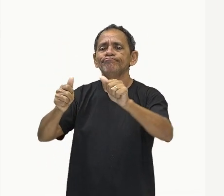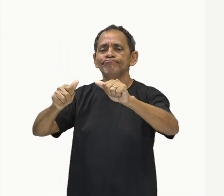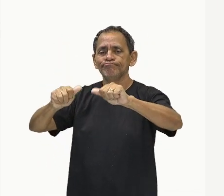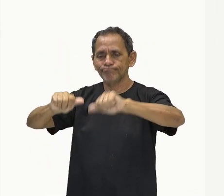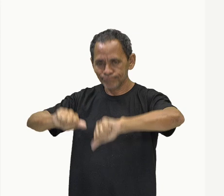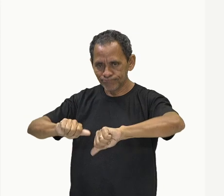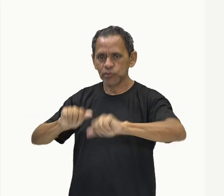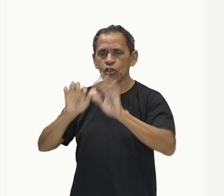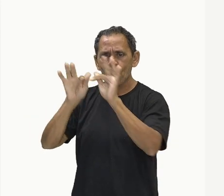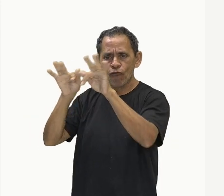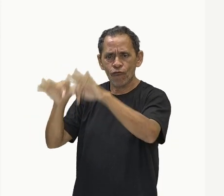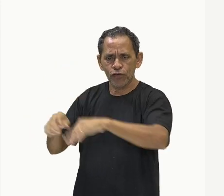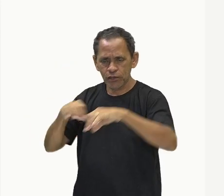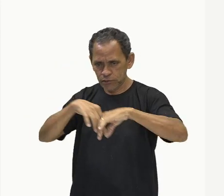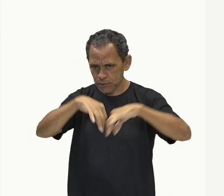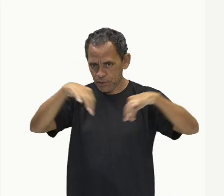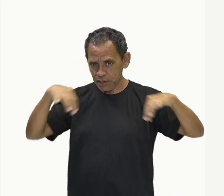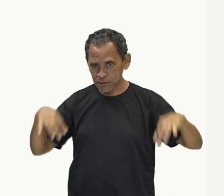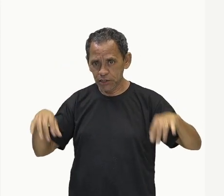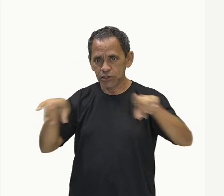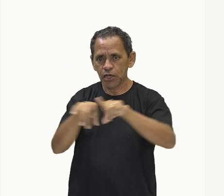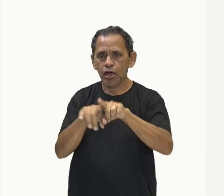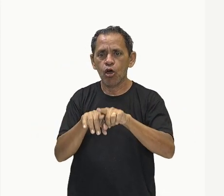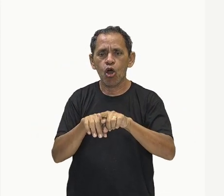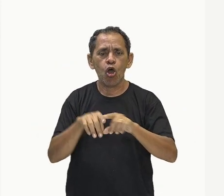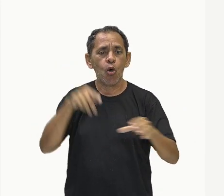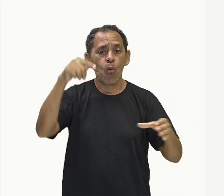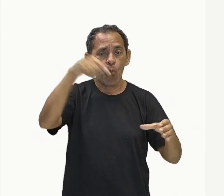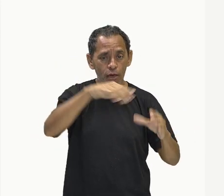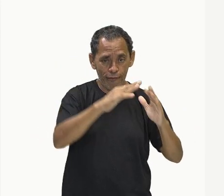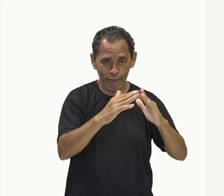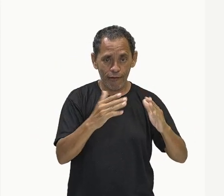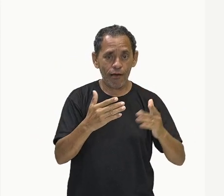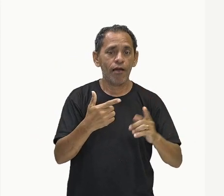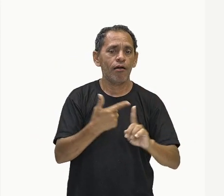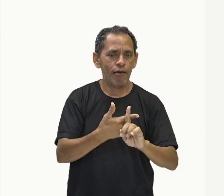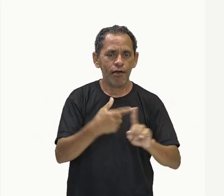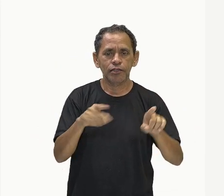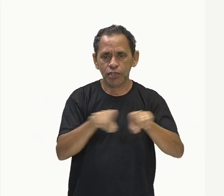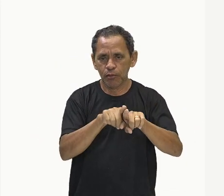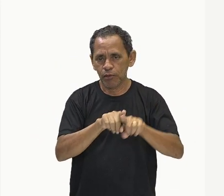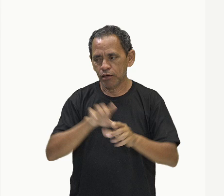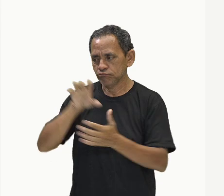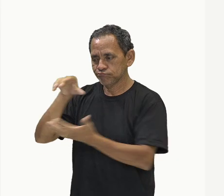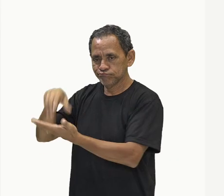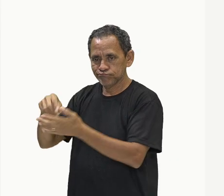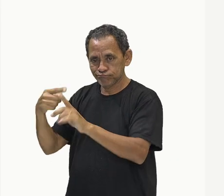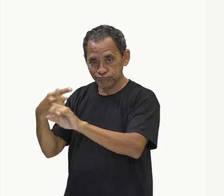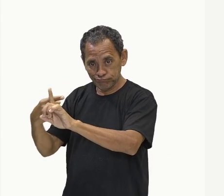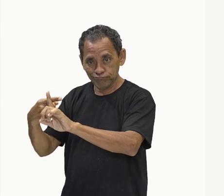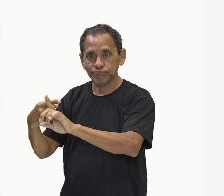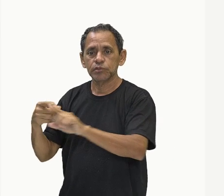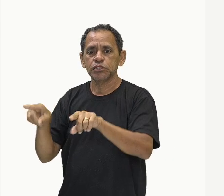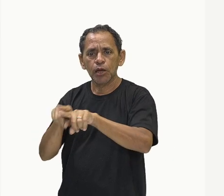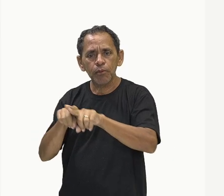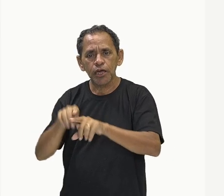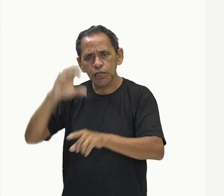com a própria separação entre as duas igrejas. Vamos adiante, galerinha, vamos lá.